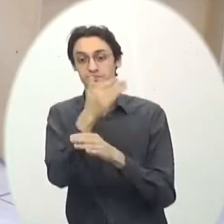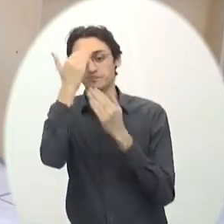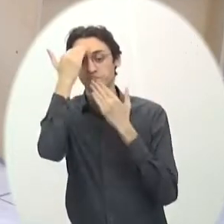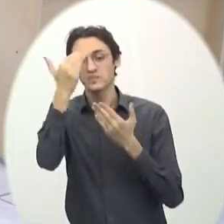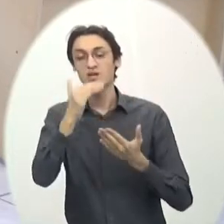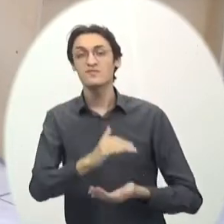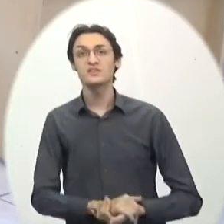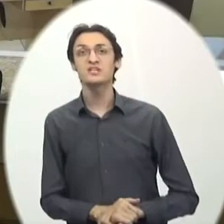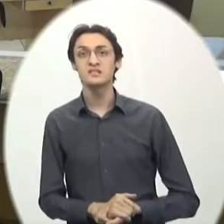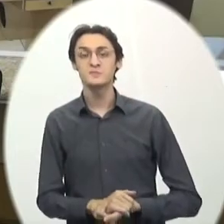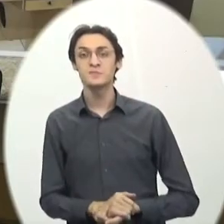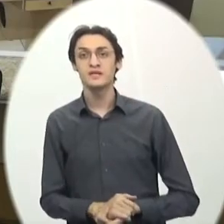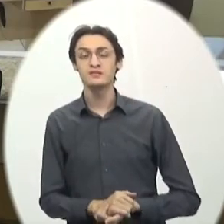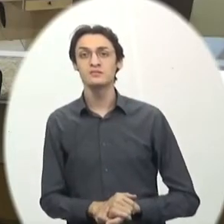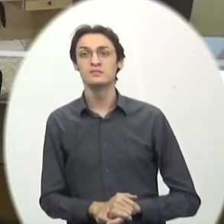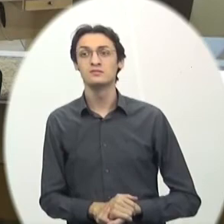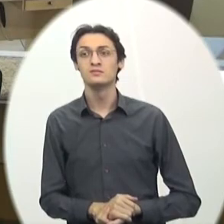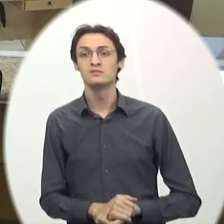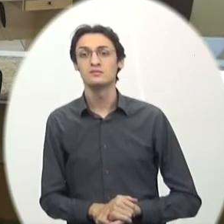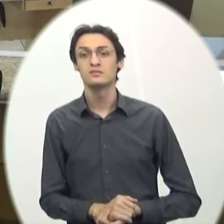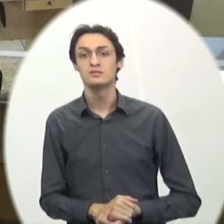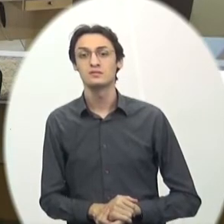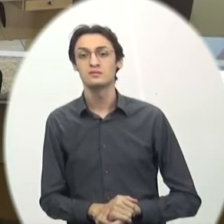senhor presidente.